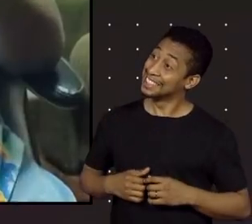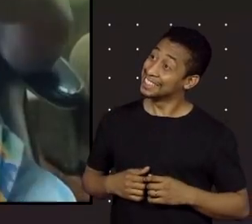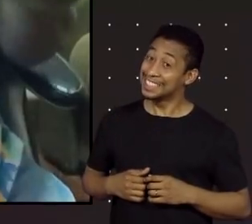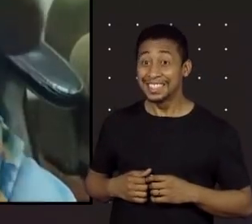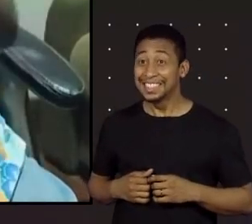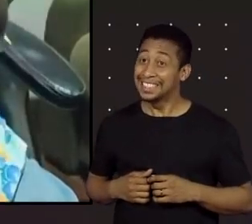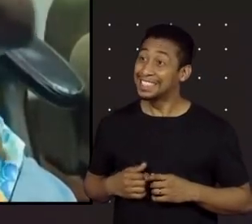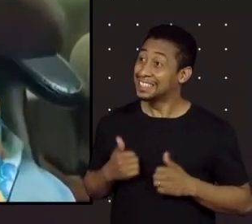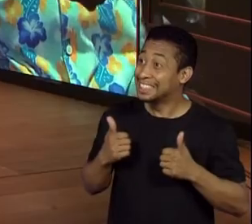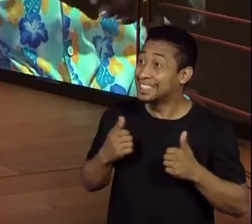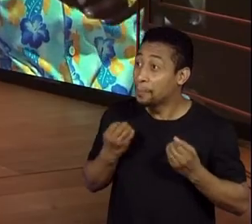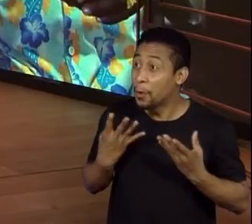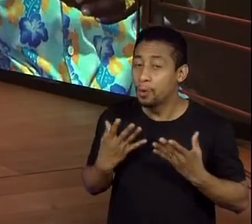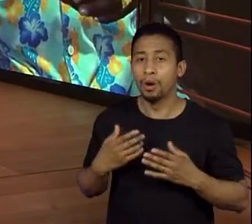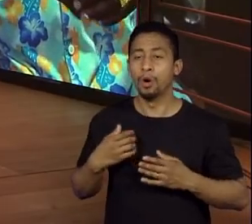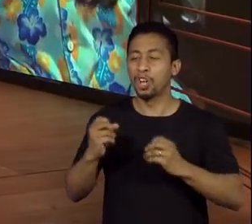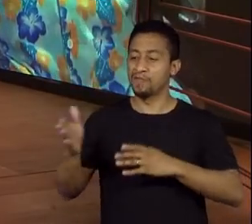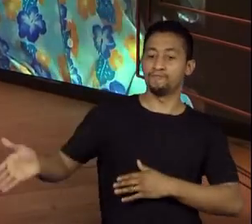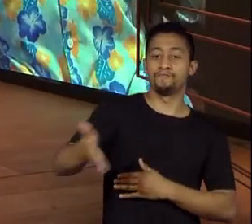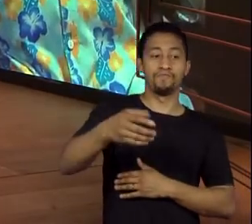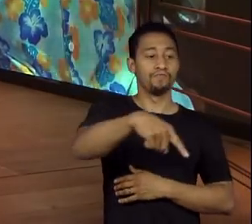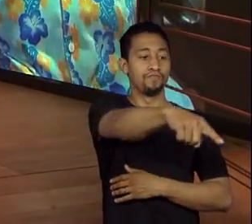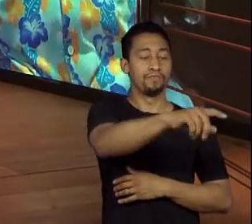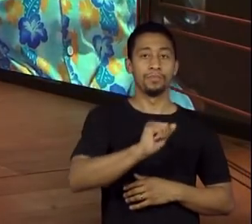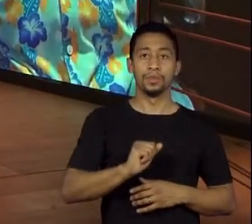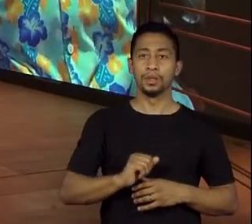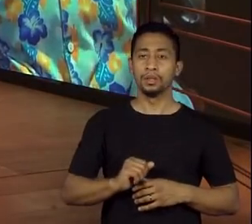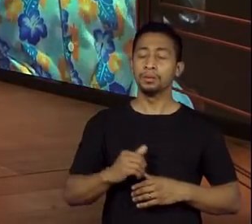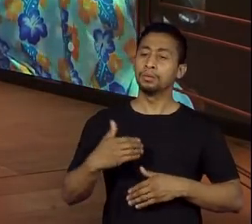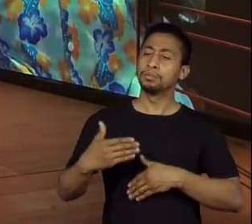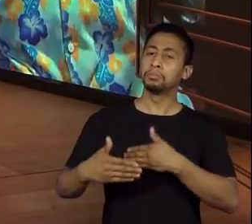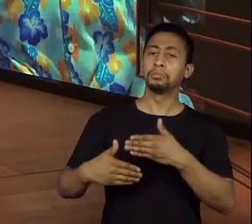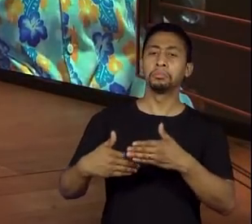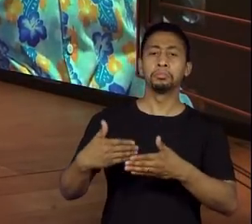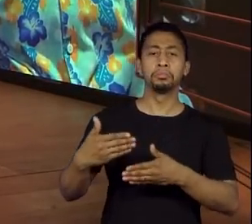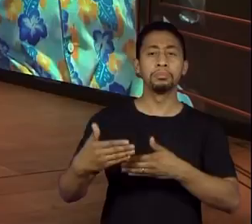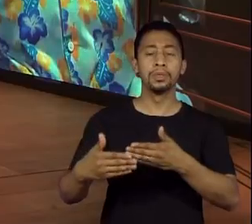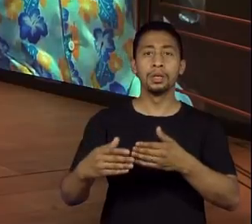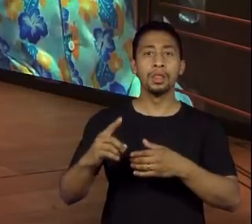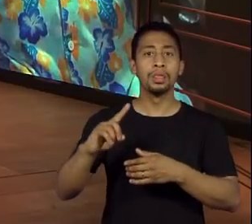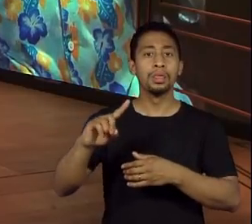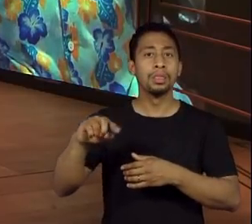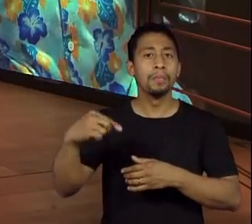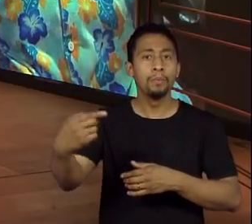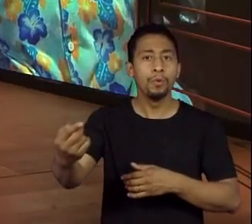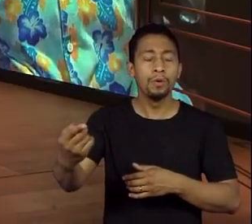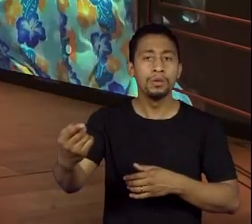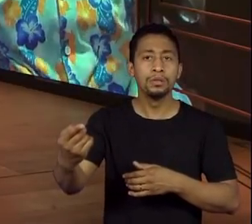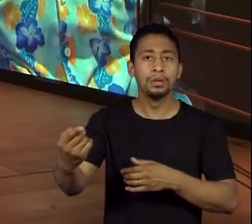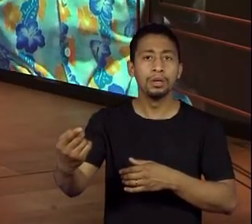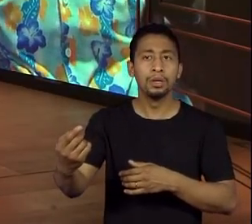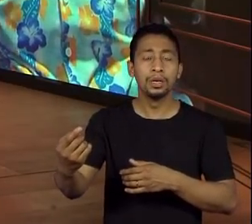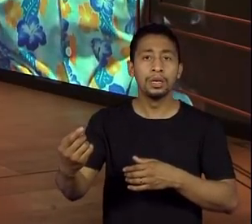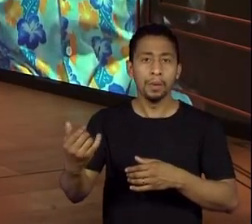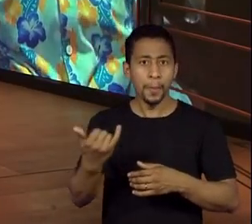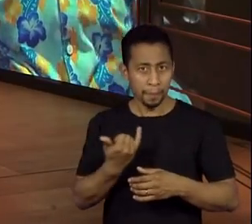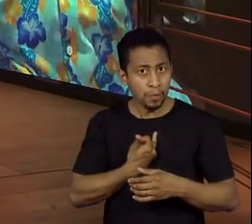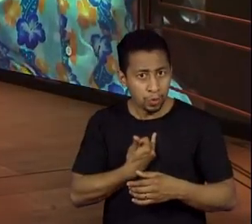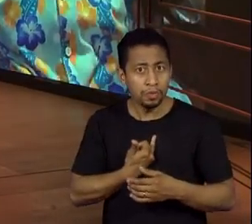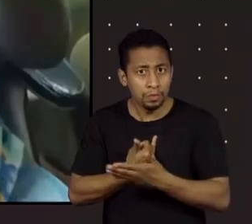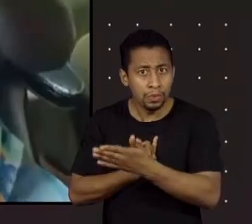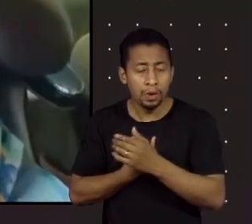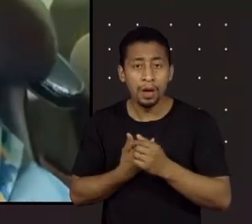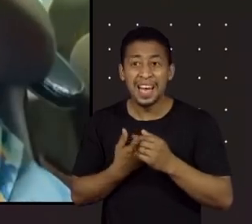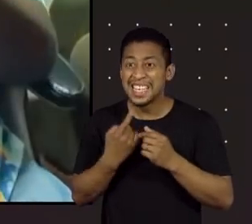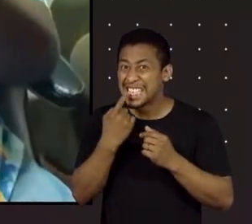Tá bom, pra cá. Mais tarde, eu fui saber que mostrar os dentes